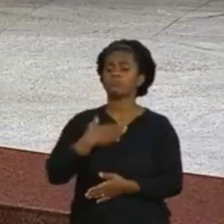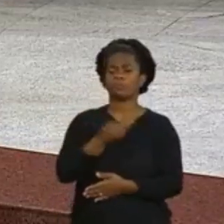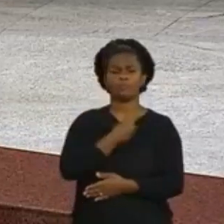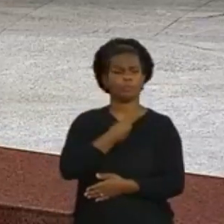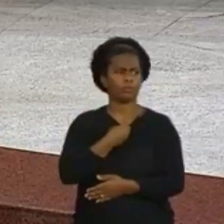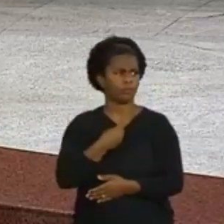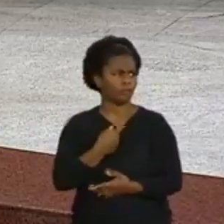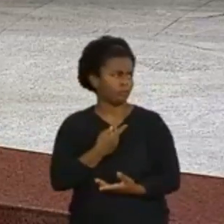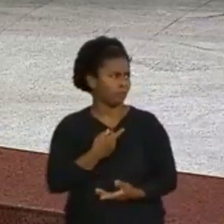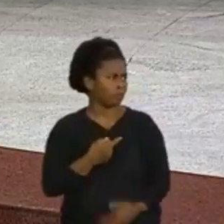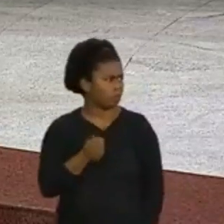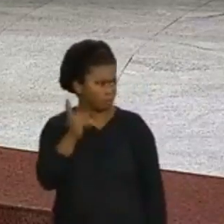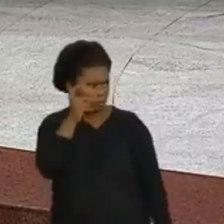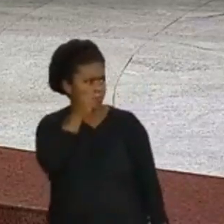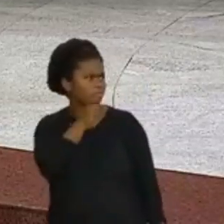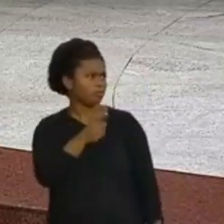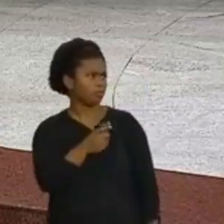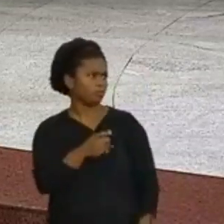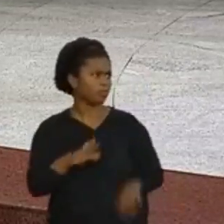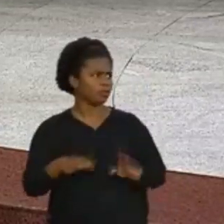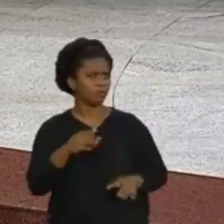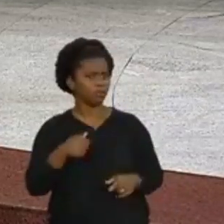Às vezes não entendo nem o que está acontecendo comigo.